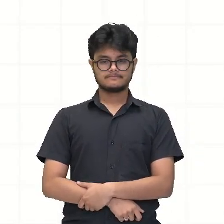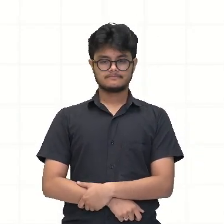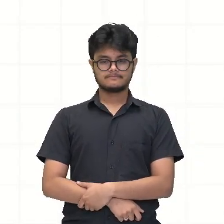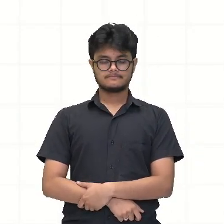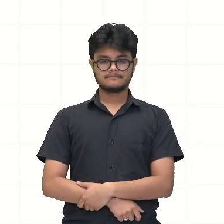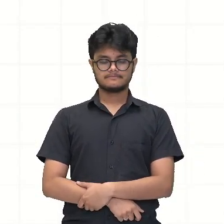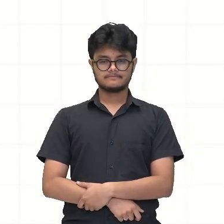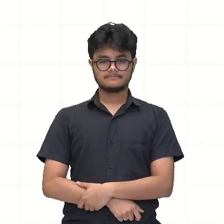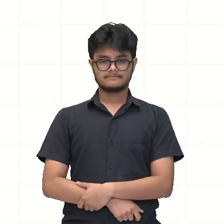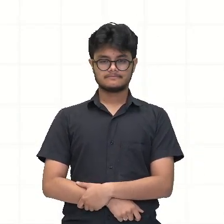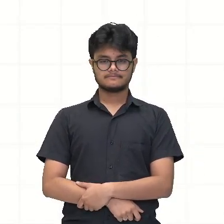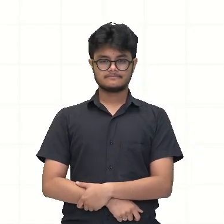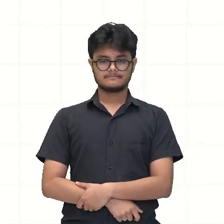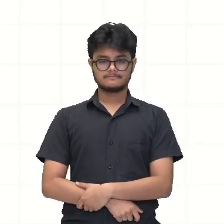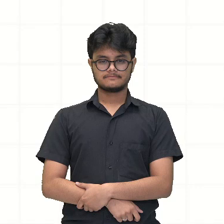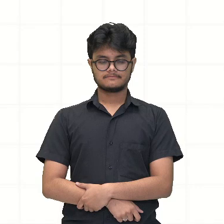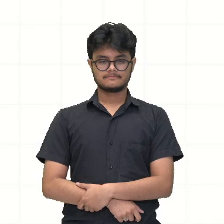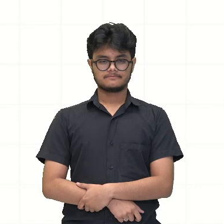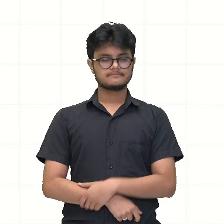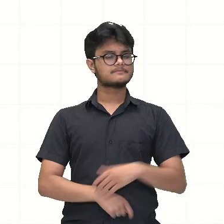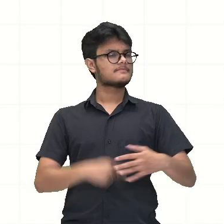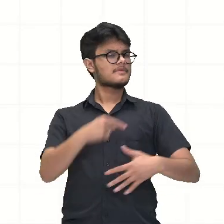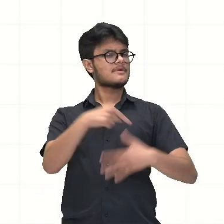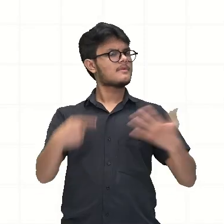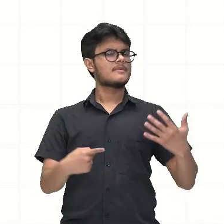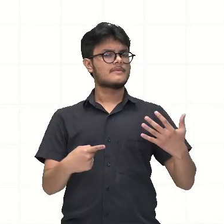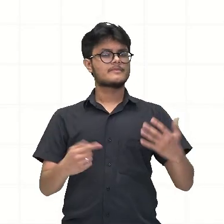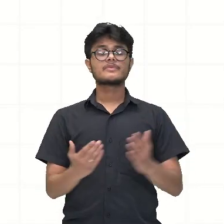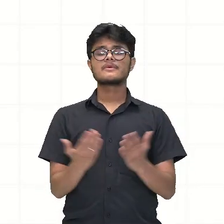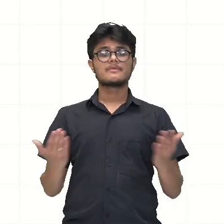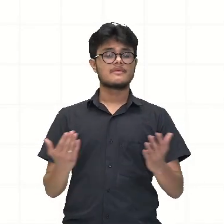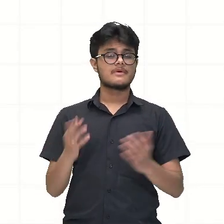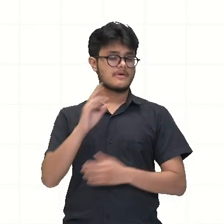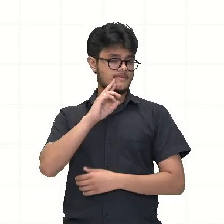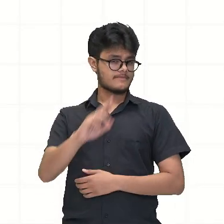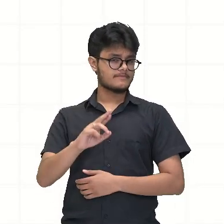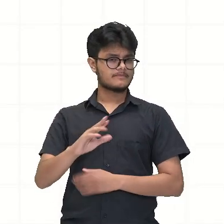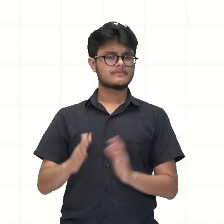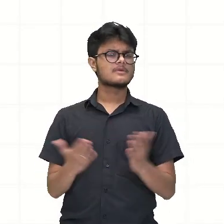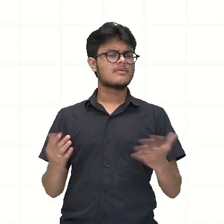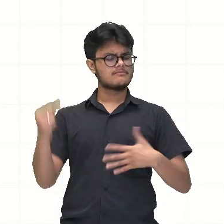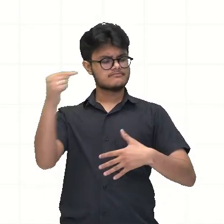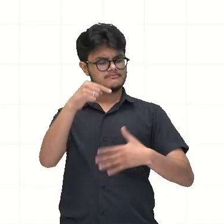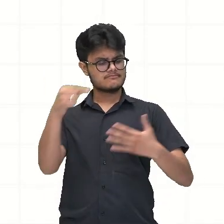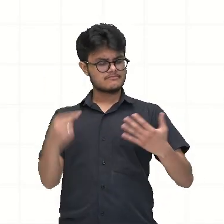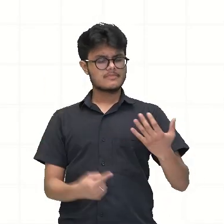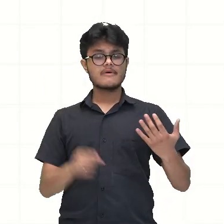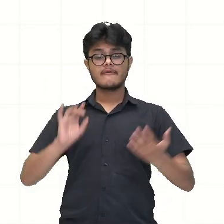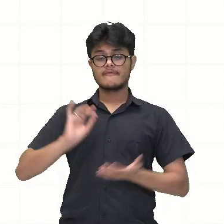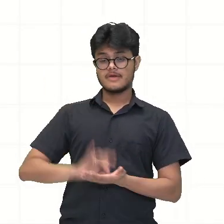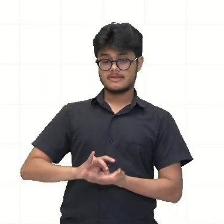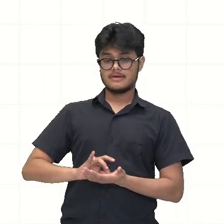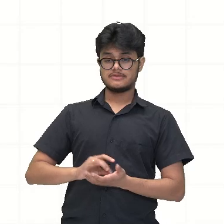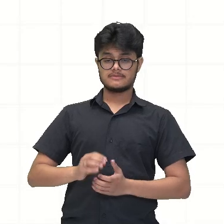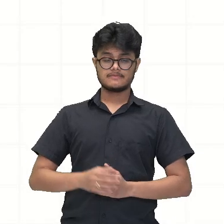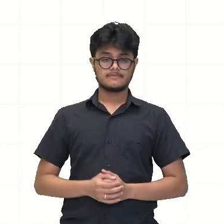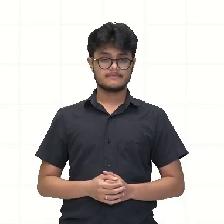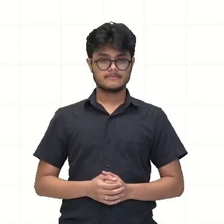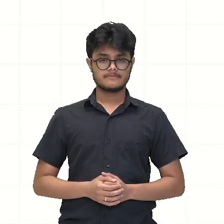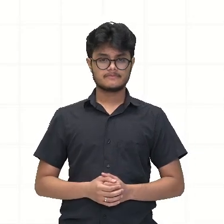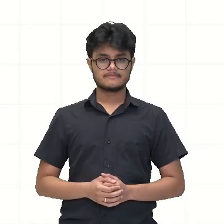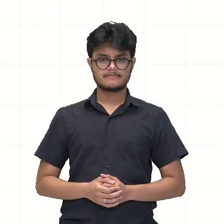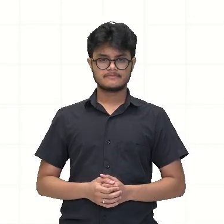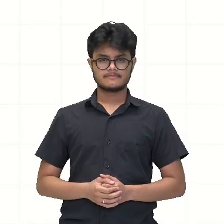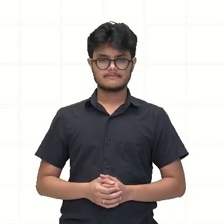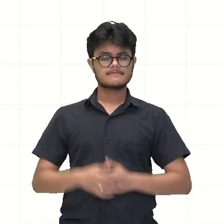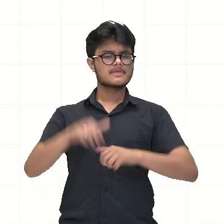x menos 3. Então, ele quer saber qual dessas afirmações é verdadeira. O que a gente